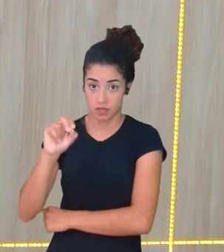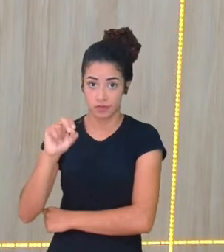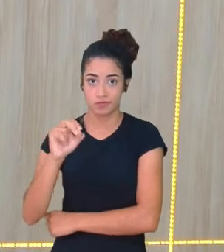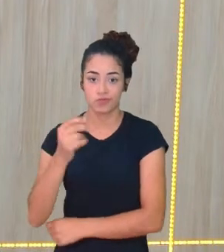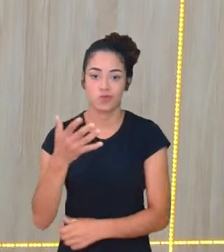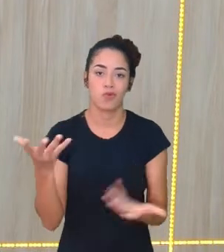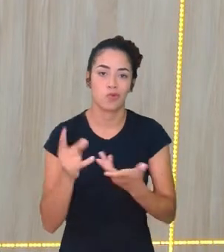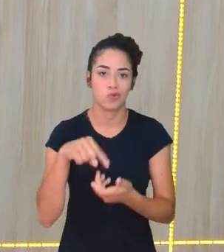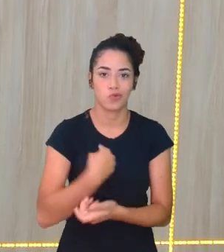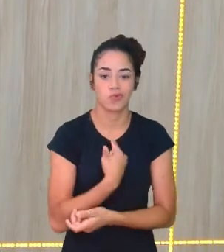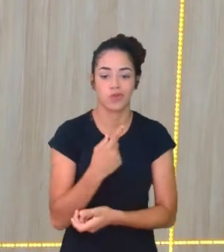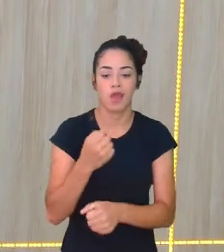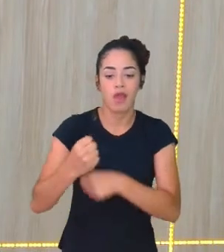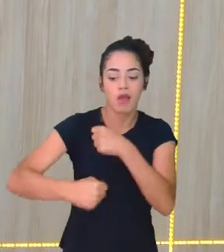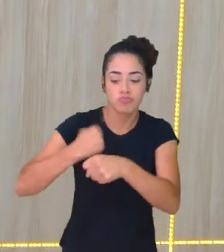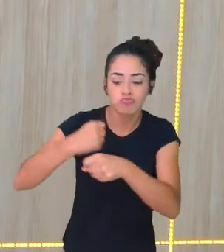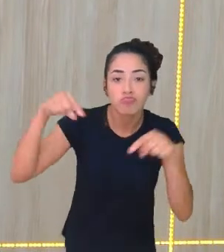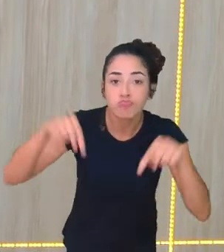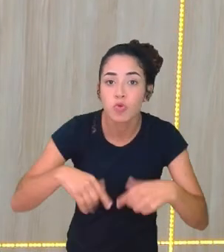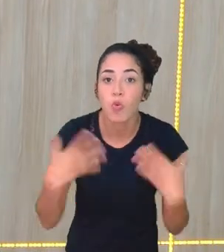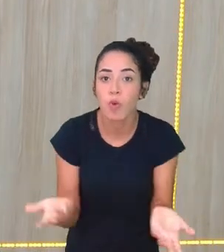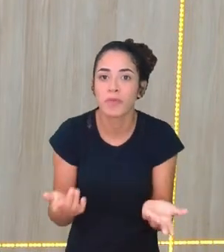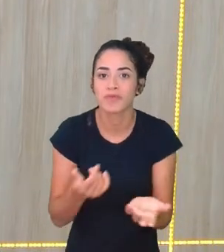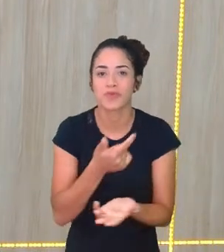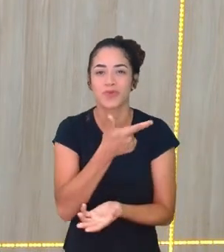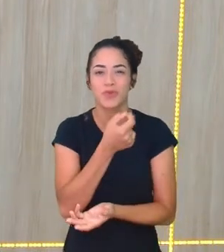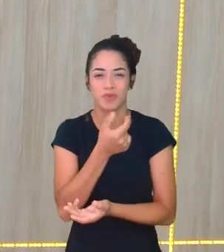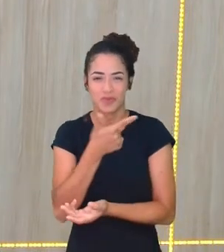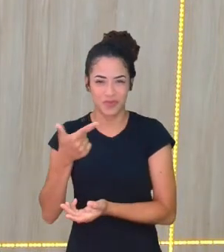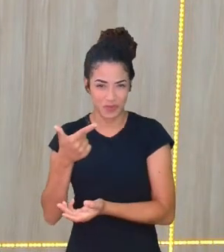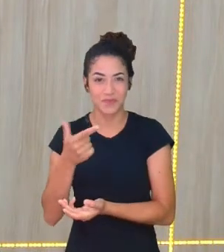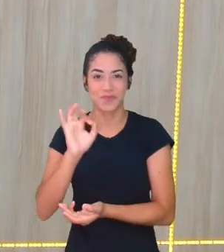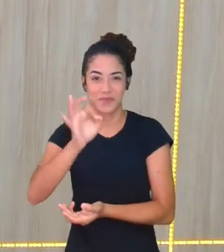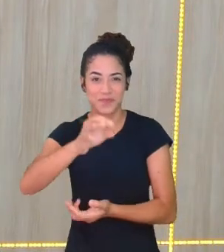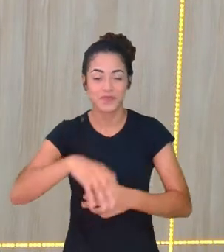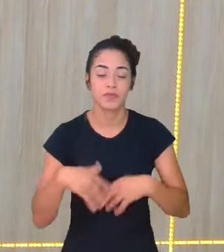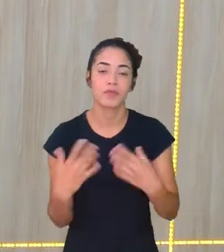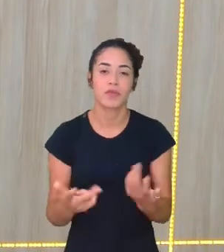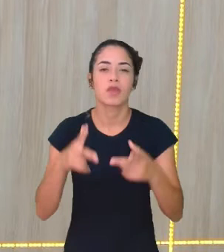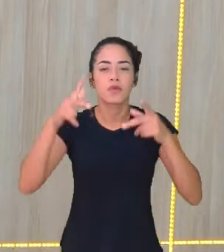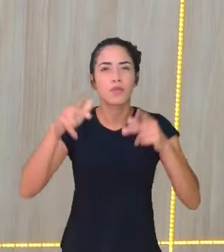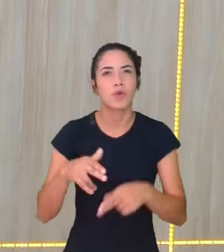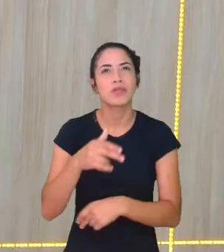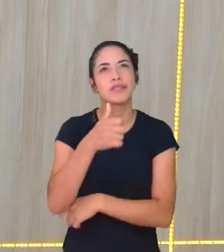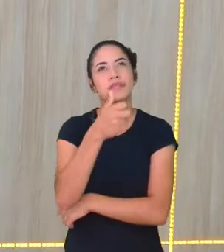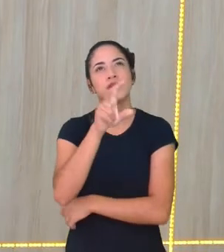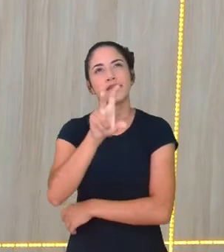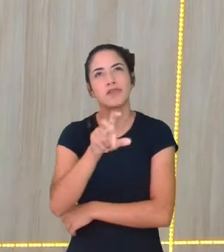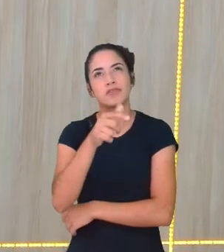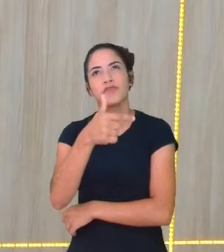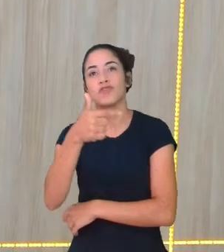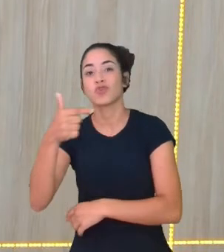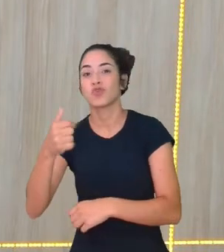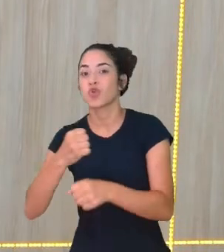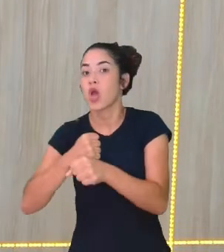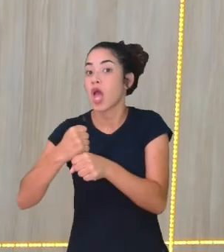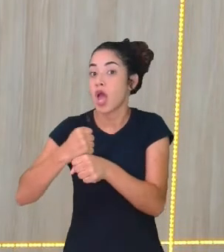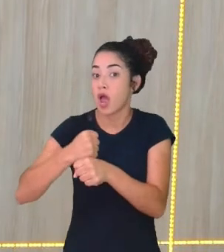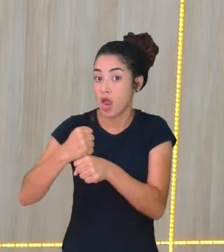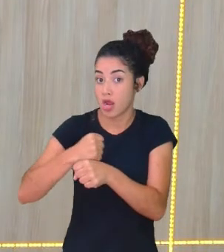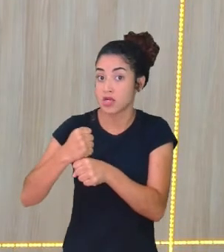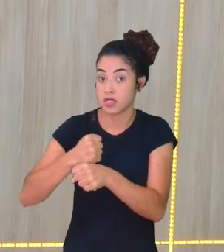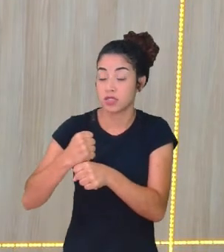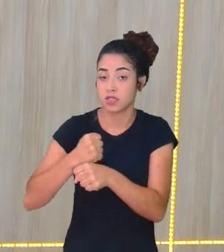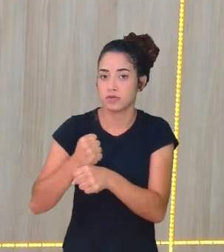estamos em 2022 no caso seriam é 522 anos contando